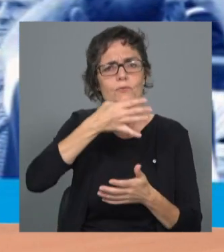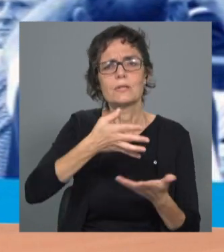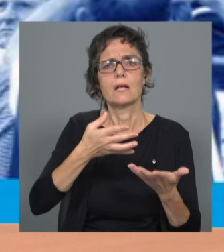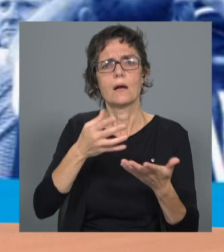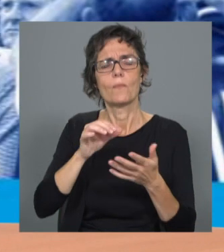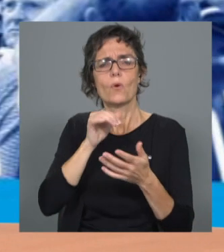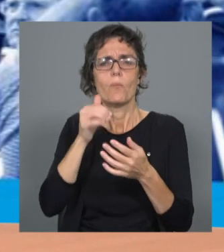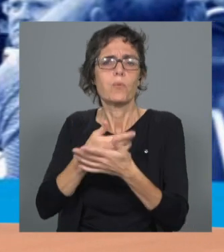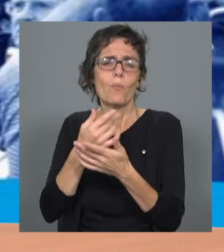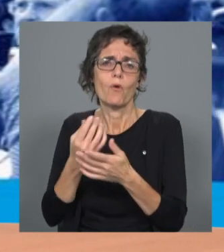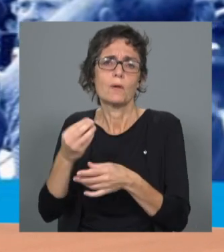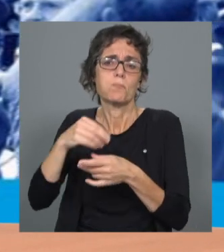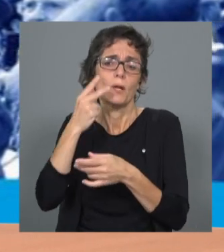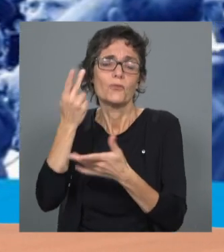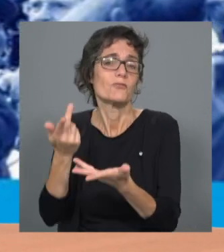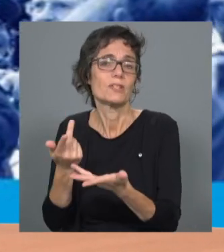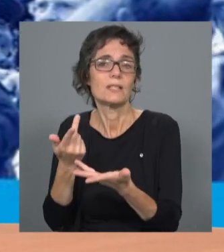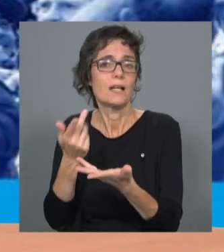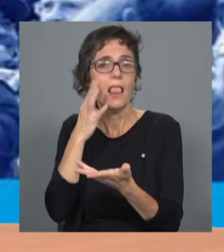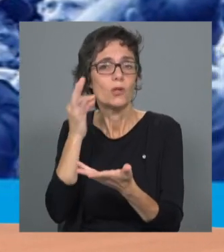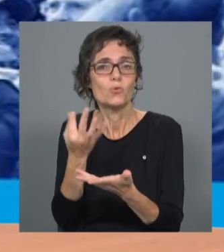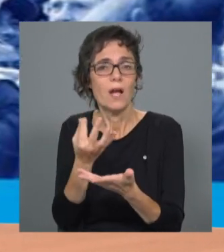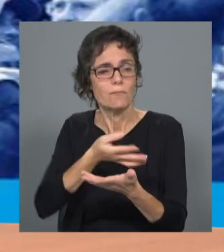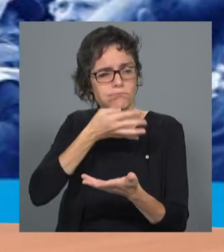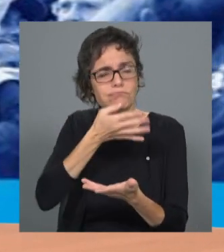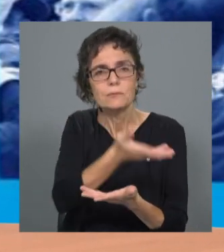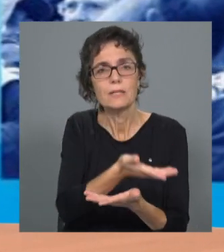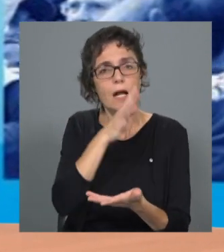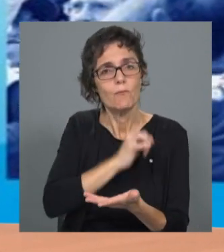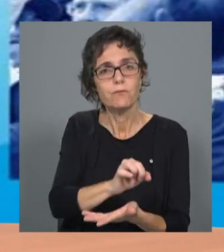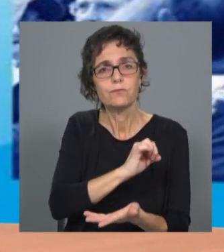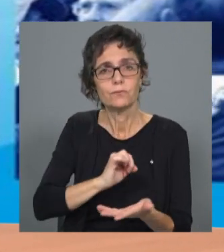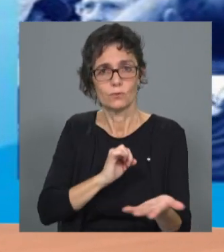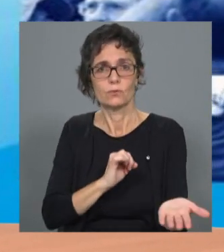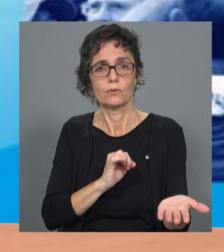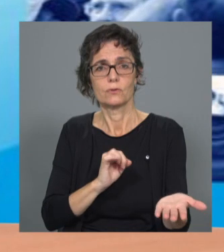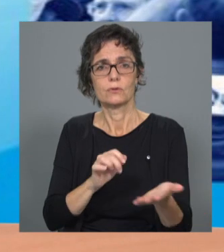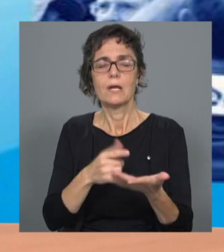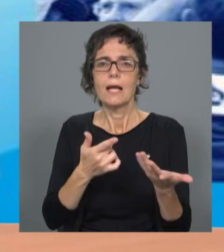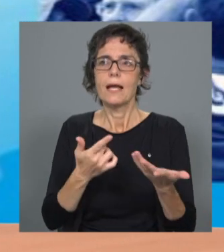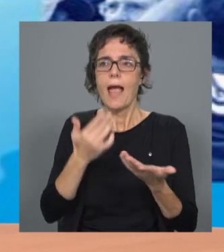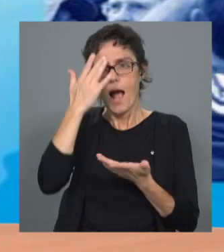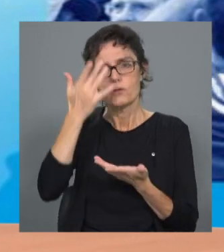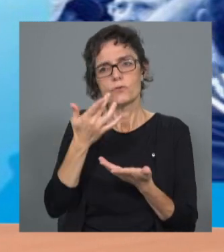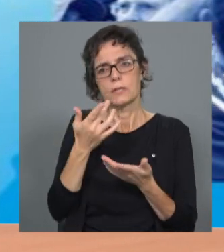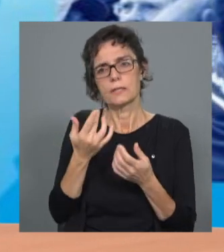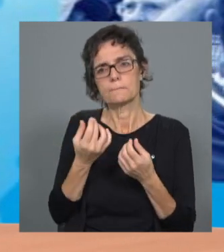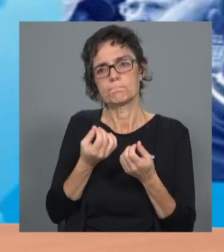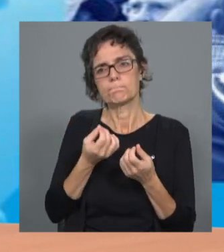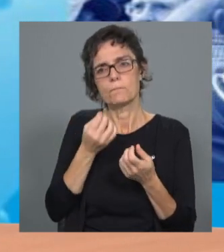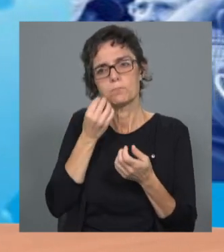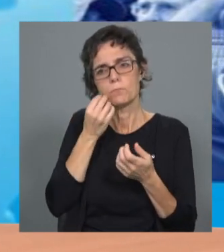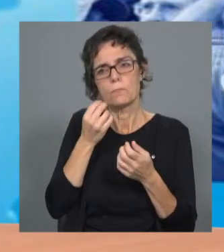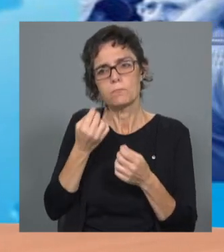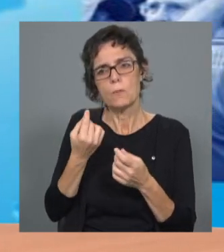não é? Vai acontecer com todos. Portanto, esta vivência da morte e da ausência tem que ser algo que é natural. A minha